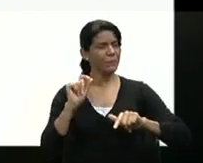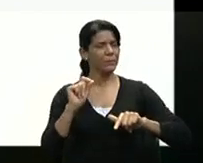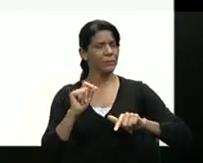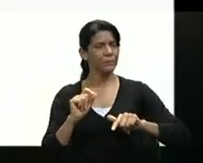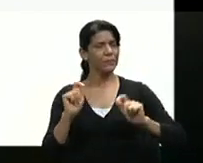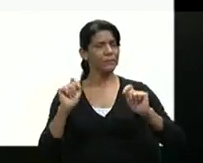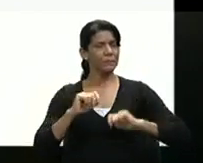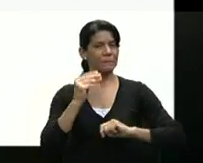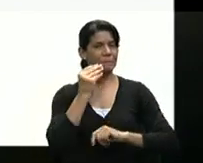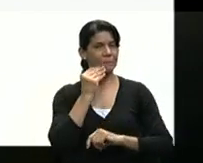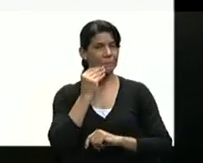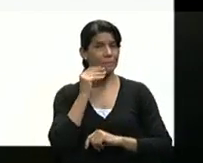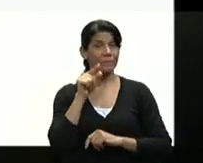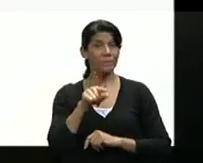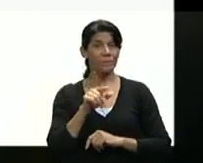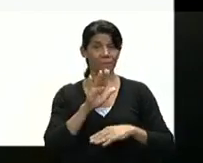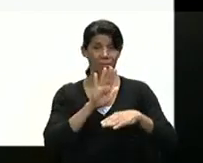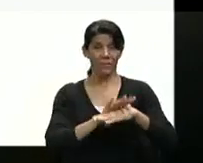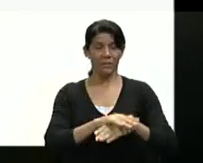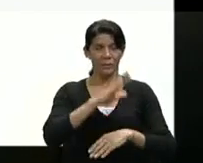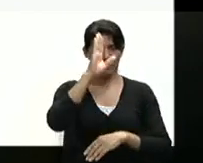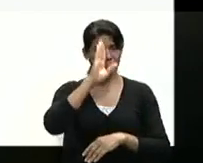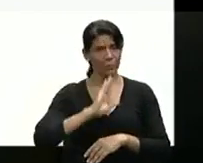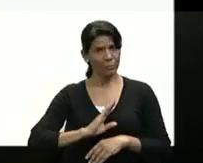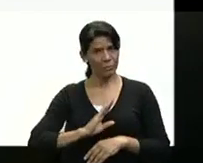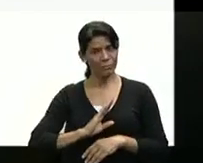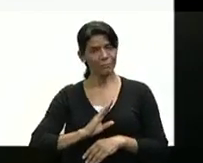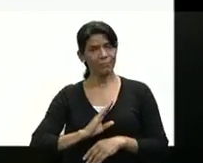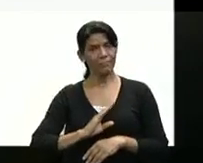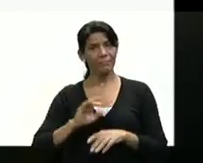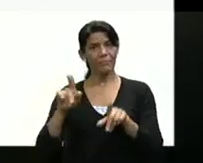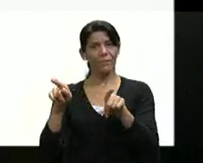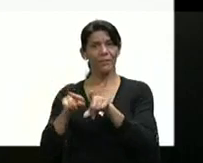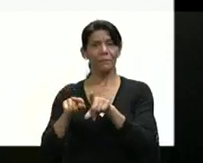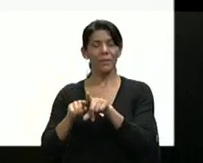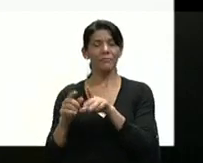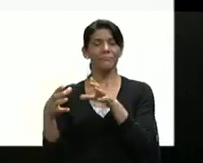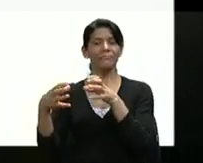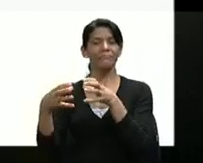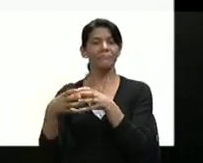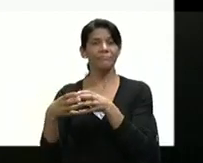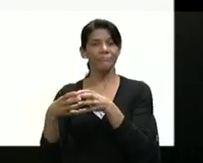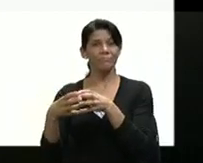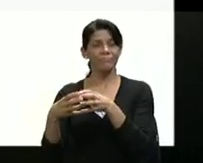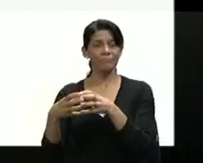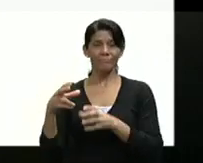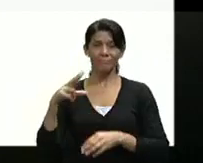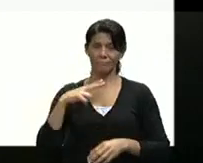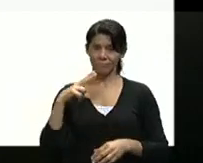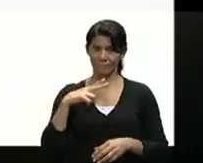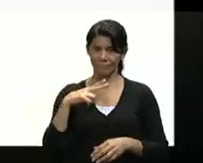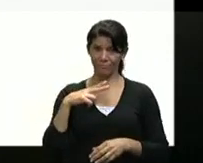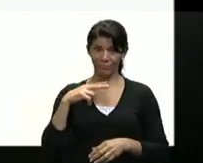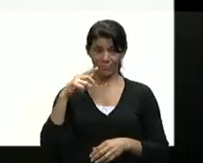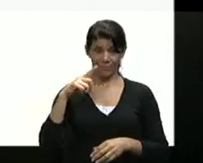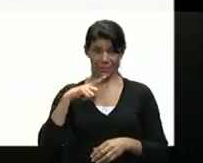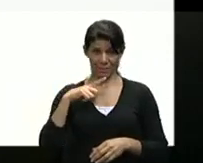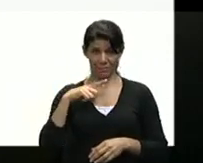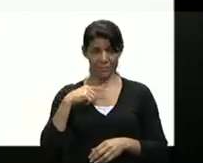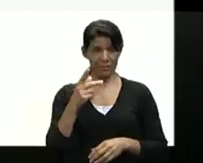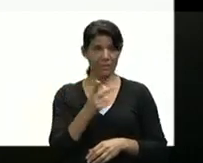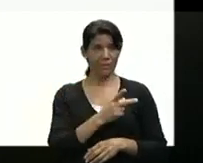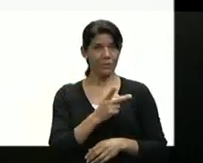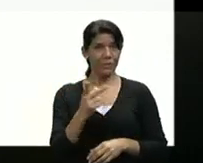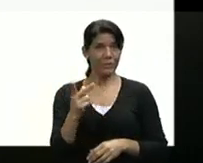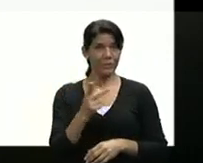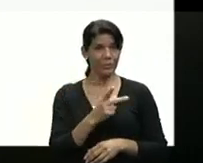Com oportunidades, tanto no serviço público como no serviço privado. Então, nós temos essas